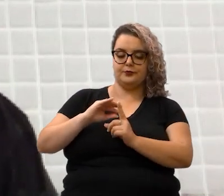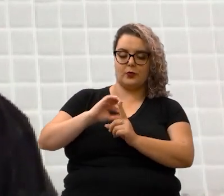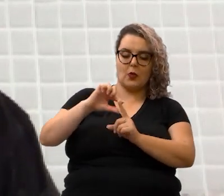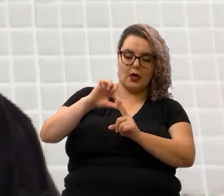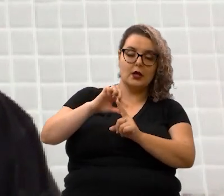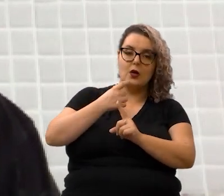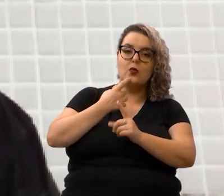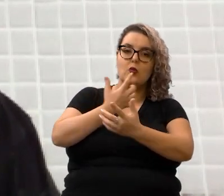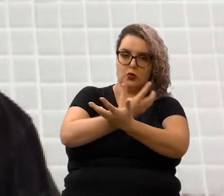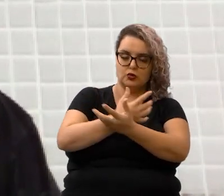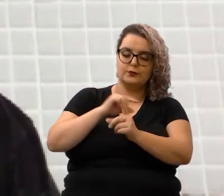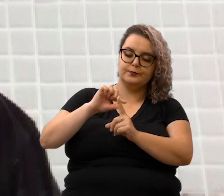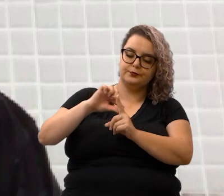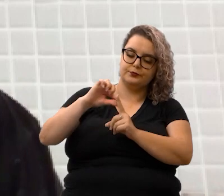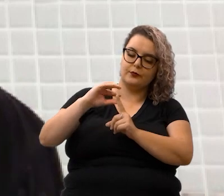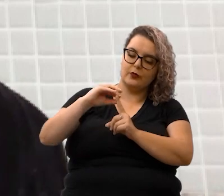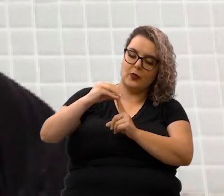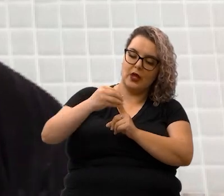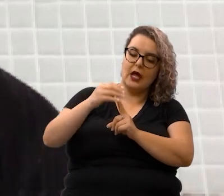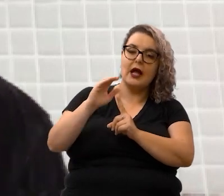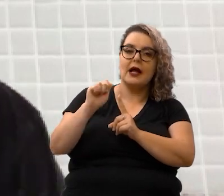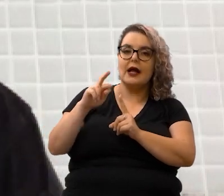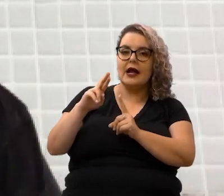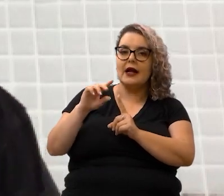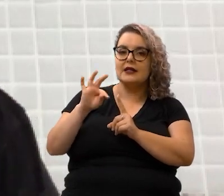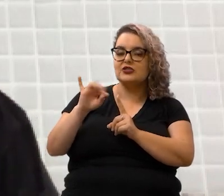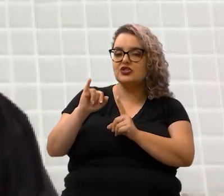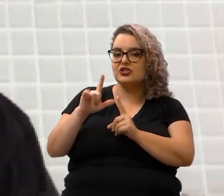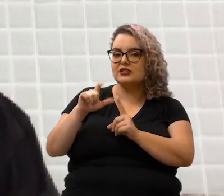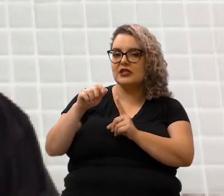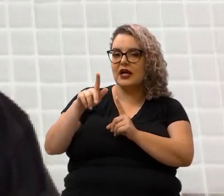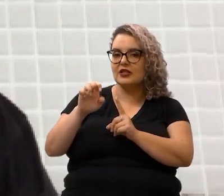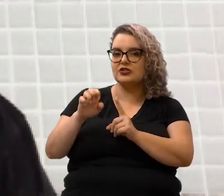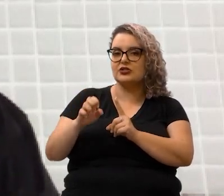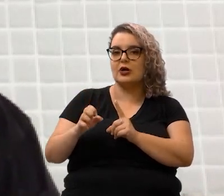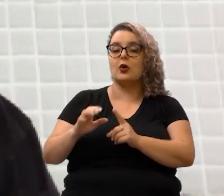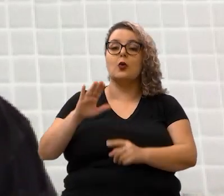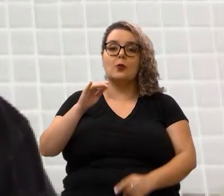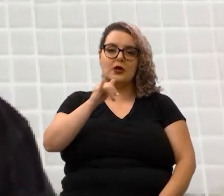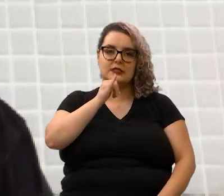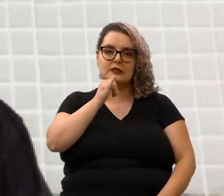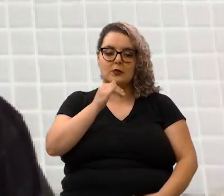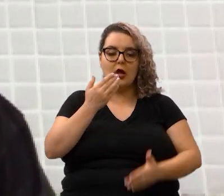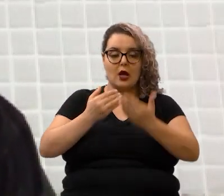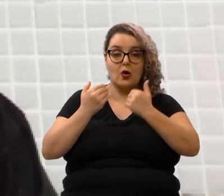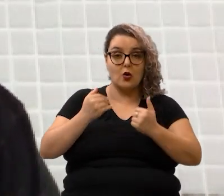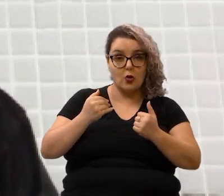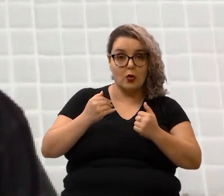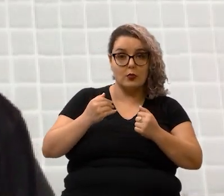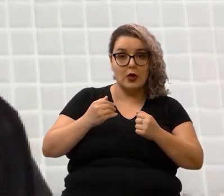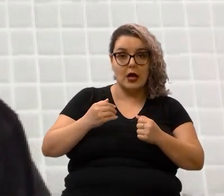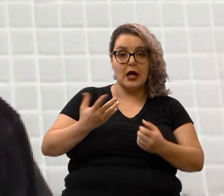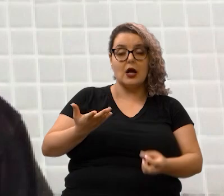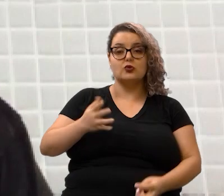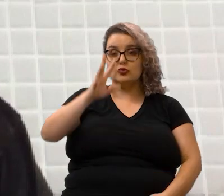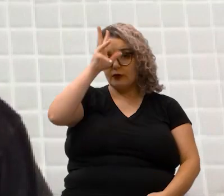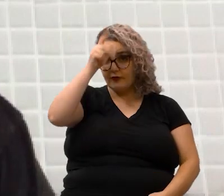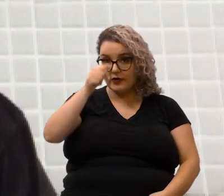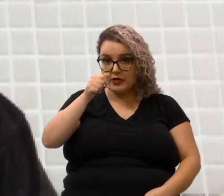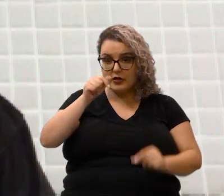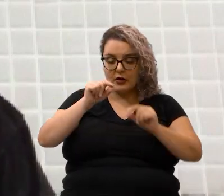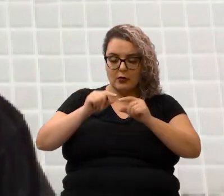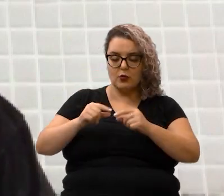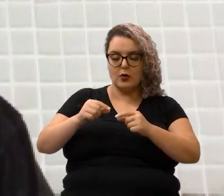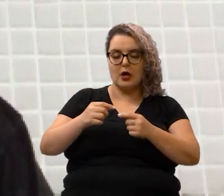que é a cartilagem? Quando você vai comer um frango, né? Você chega lá, come lá a coxa do frango, aparece aquele negócio